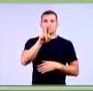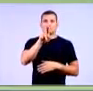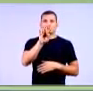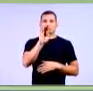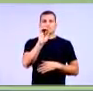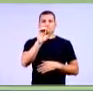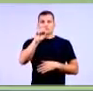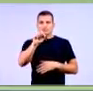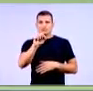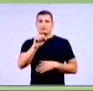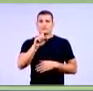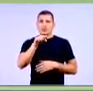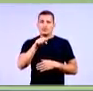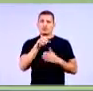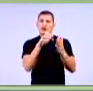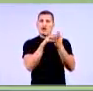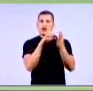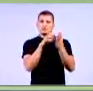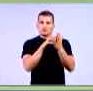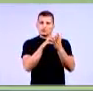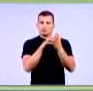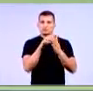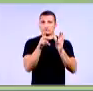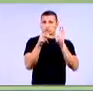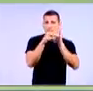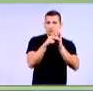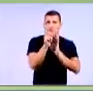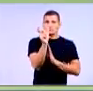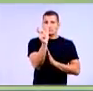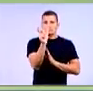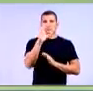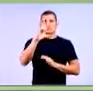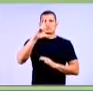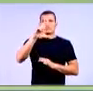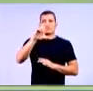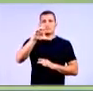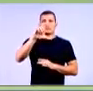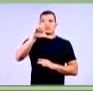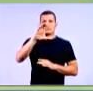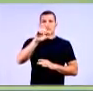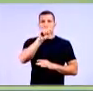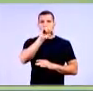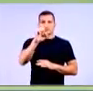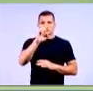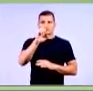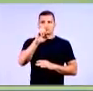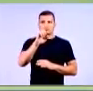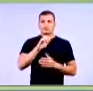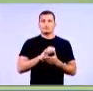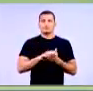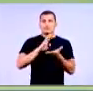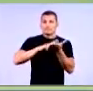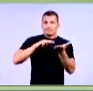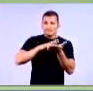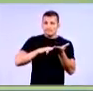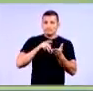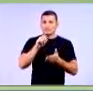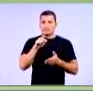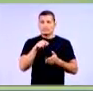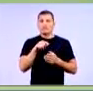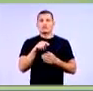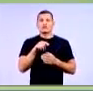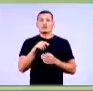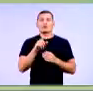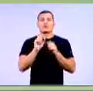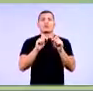aspectos que são as características da classe, no caso aqui, impressora. E os métodos são as ações que aquela impressora pode